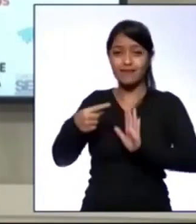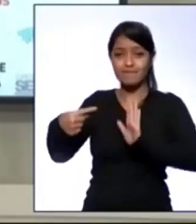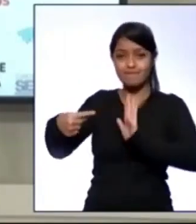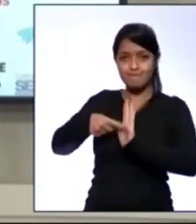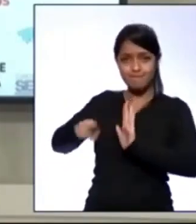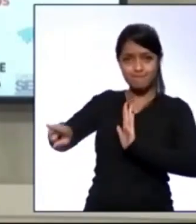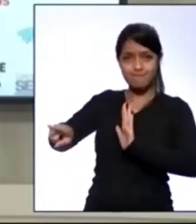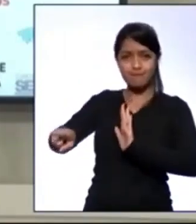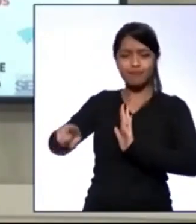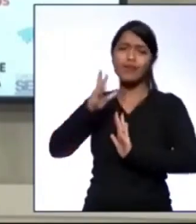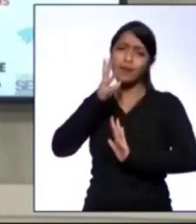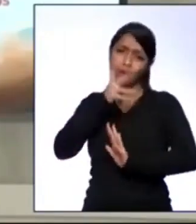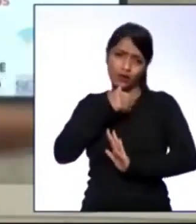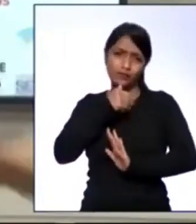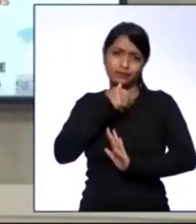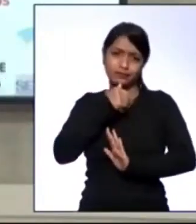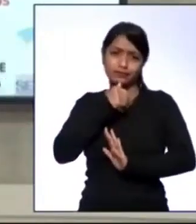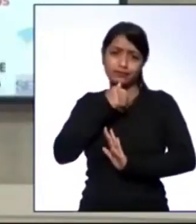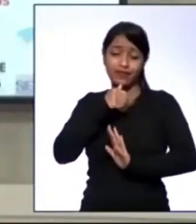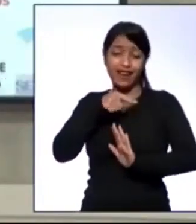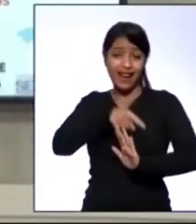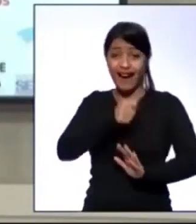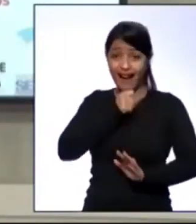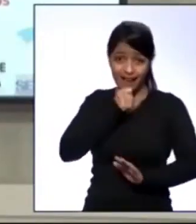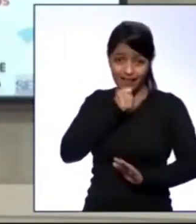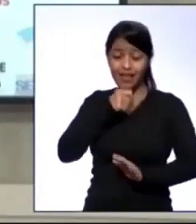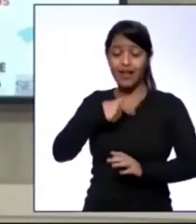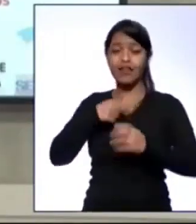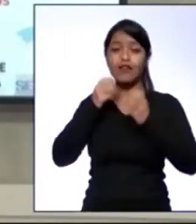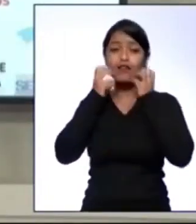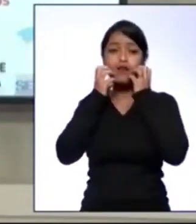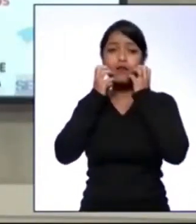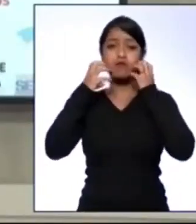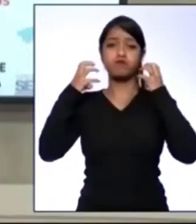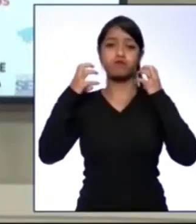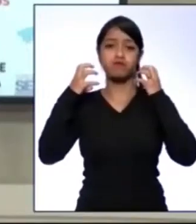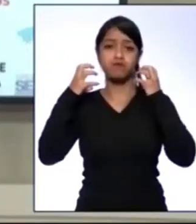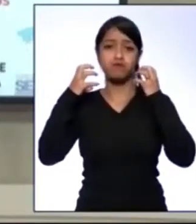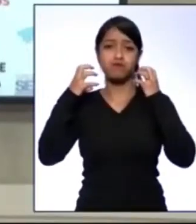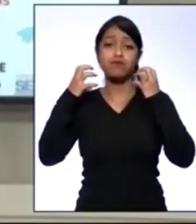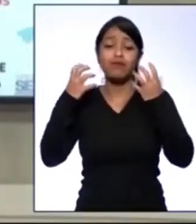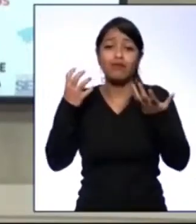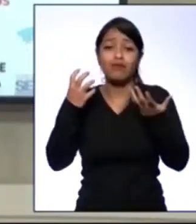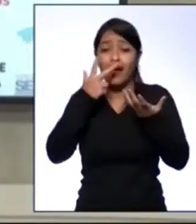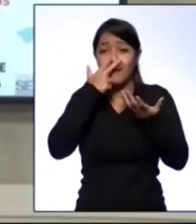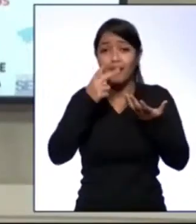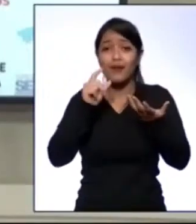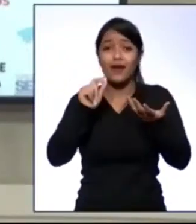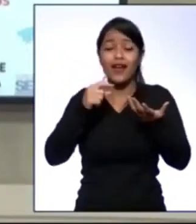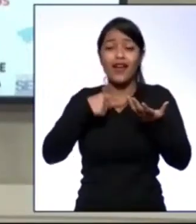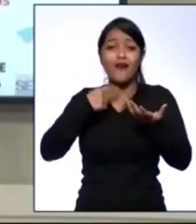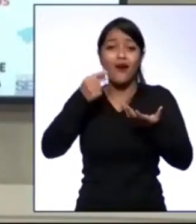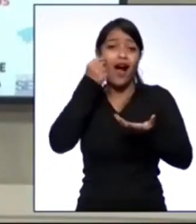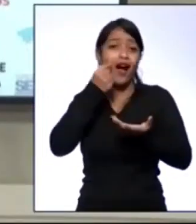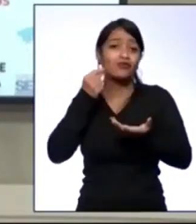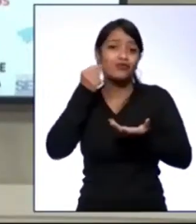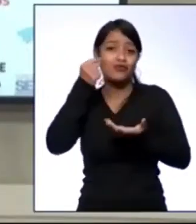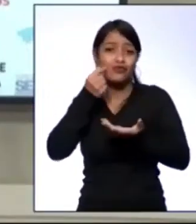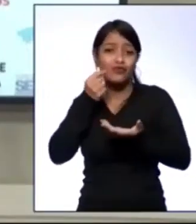vírus, eu mostrei sintomas. Minhas glândulas salivares ficaram desse tamanho, parecia um hamster depois que